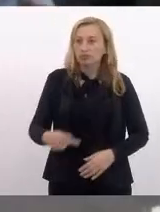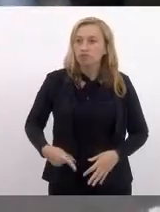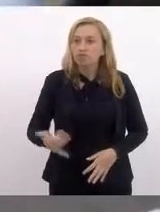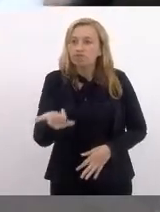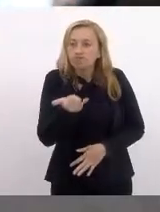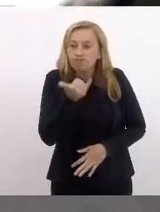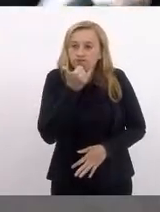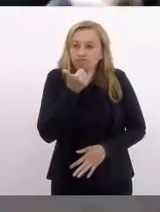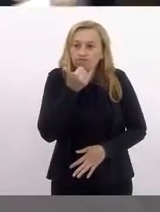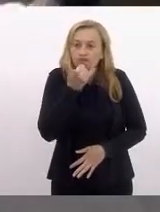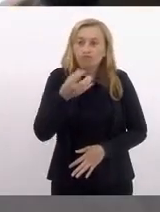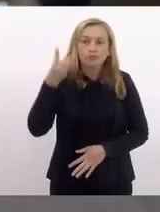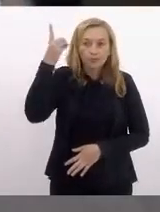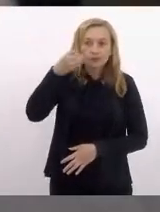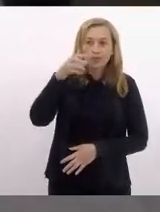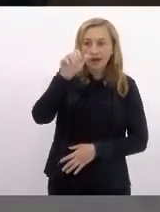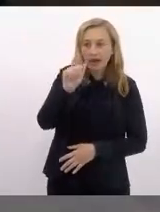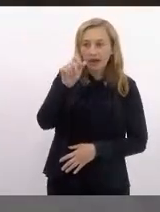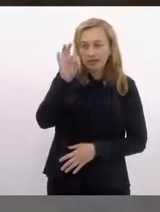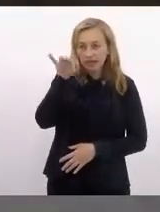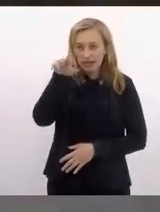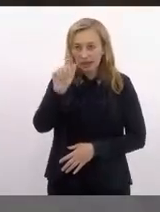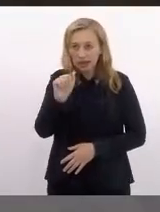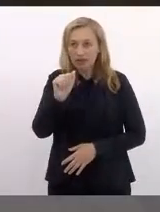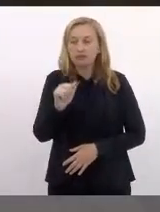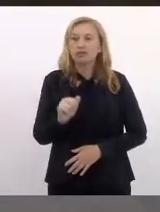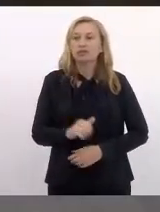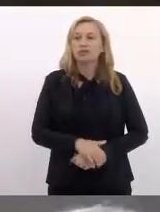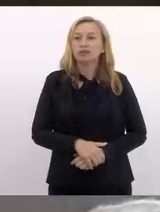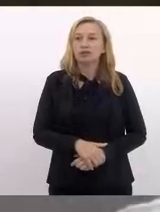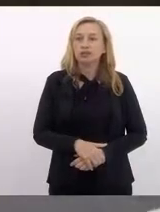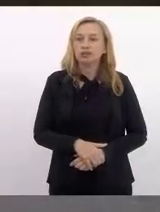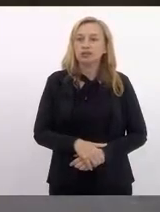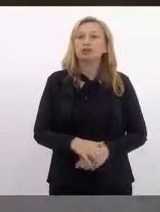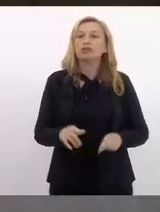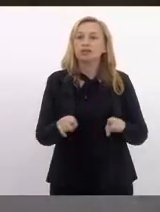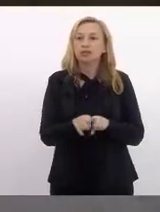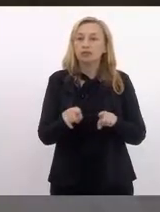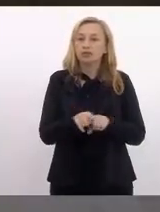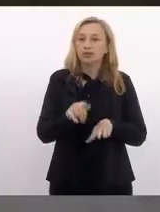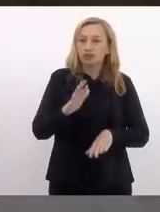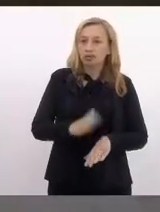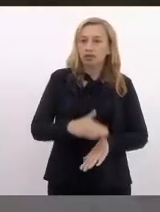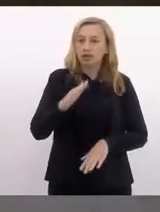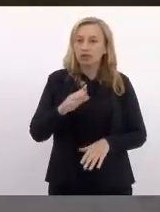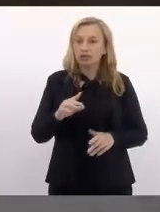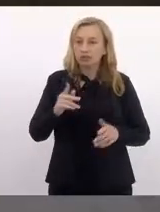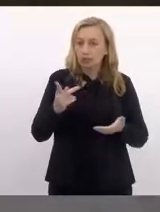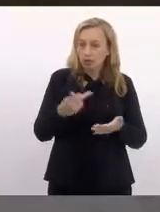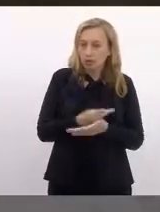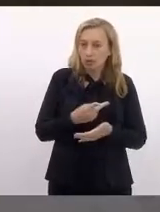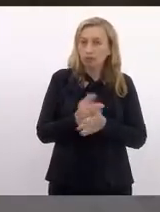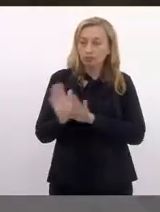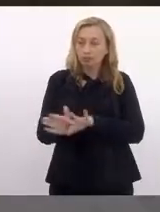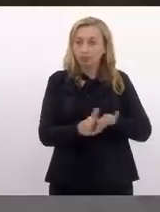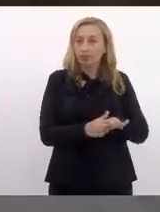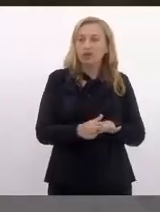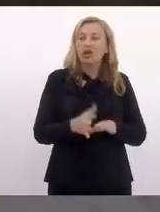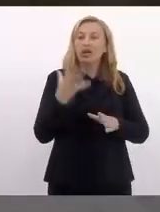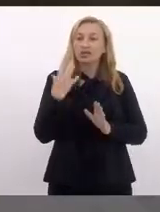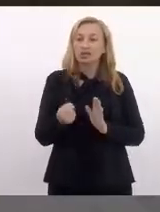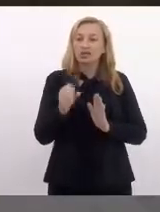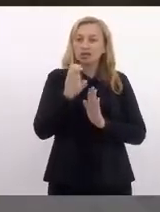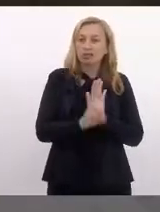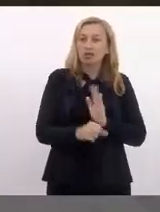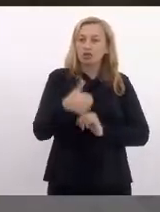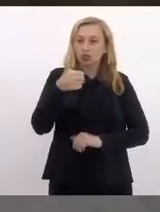desculpas ao Deputado Átila e e aos demais pela incorreção favoráveis